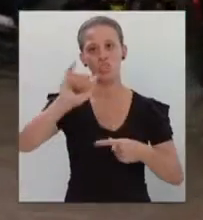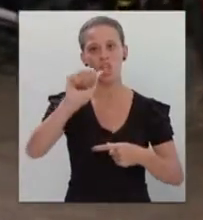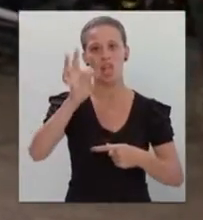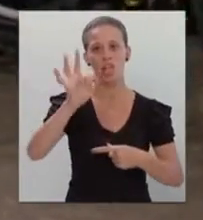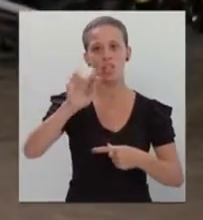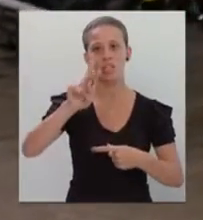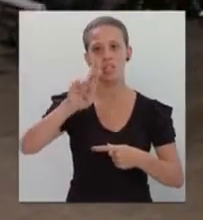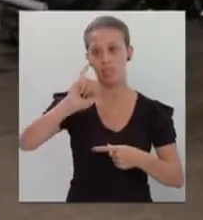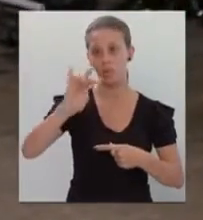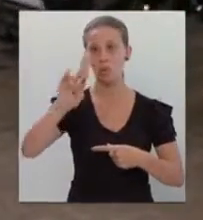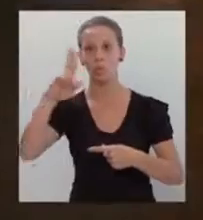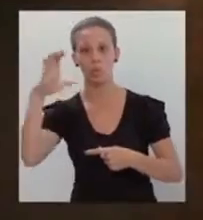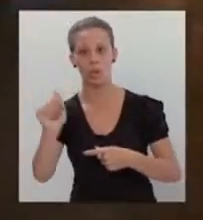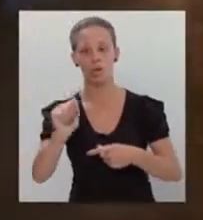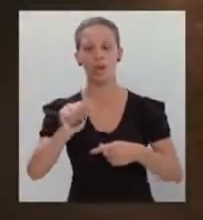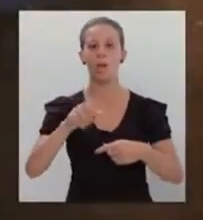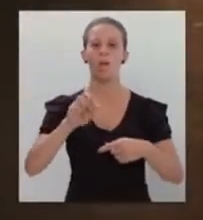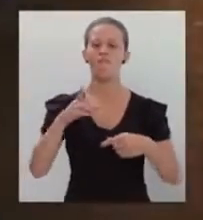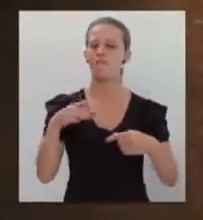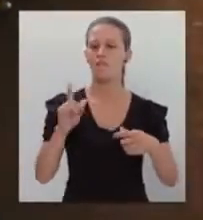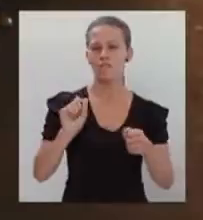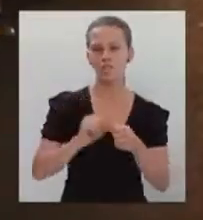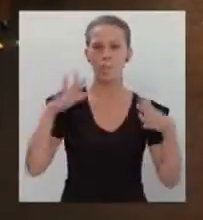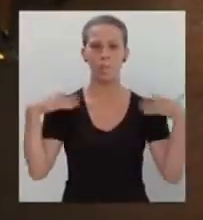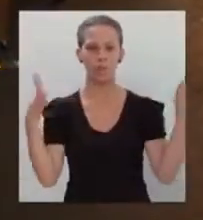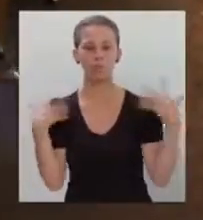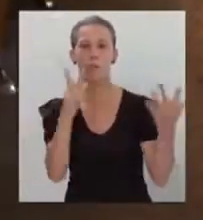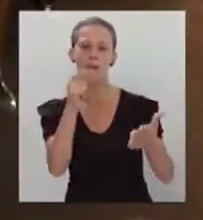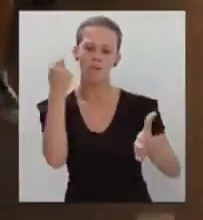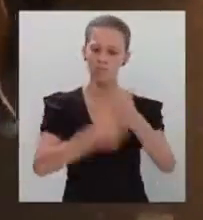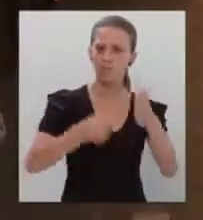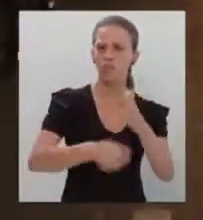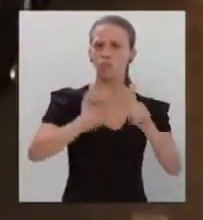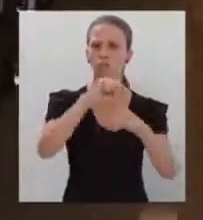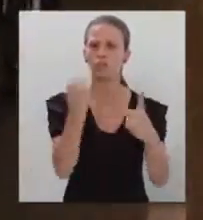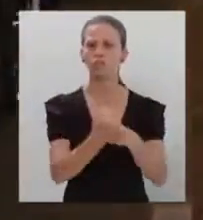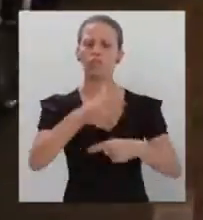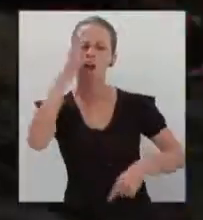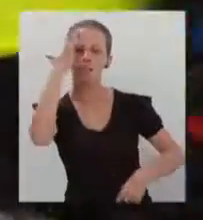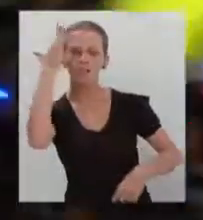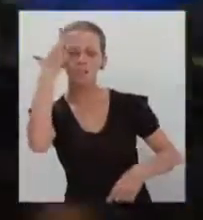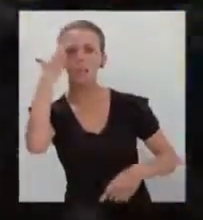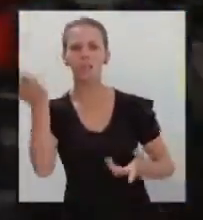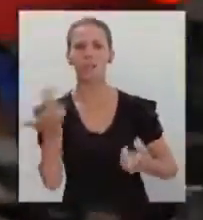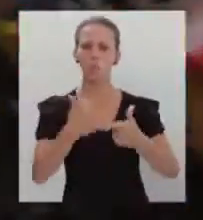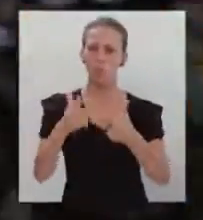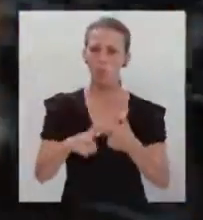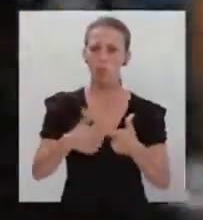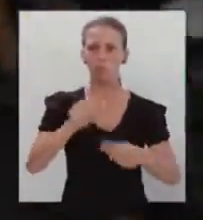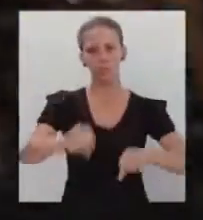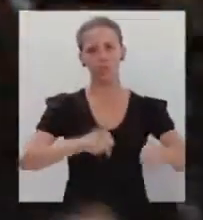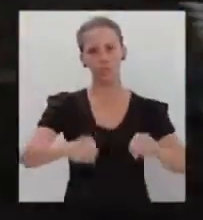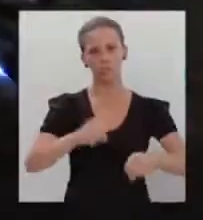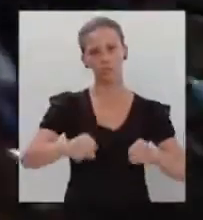Jatiúca, onde foi organizado um super passeio para forçar a sociedade a se conscientizar que o problema com o